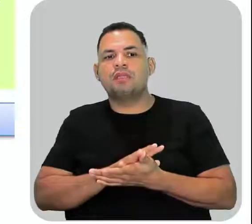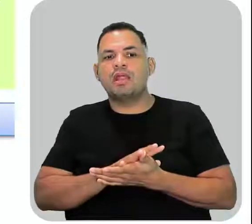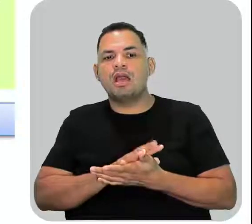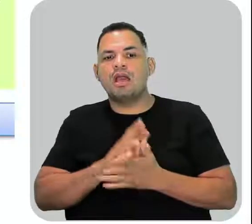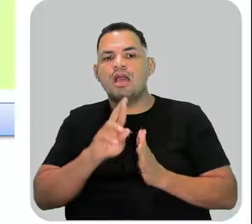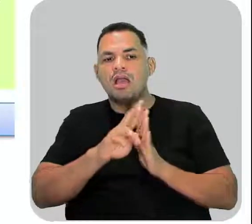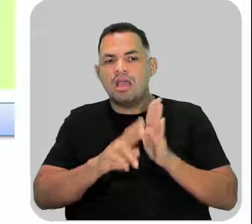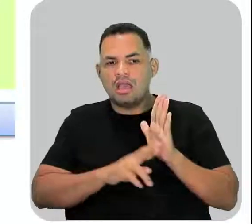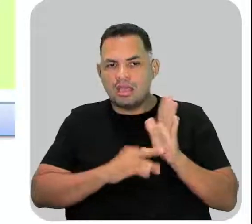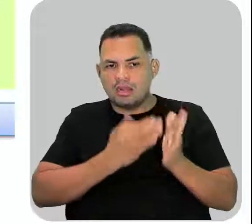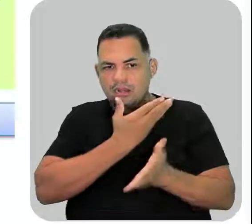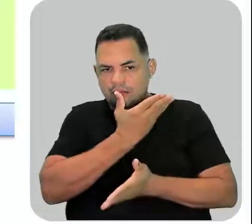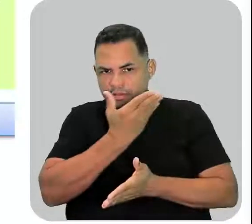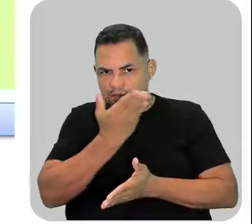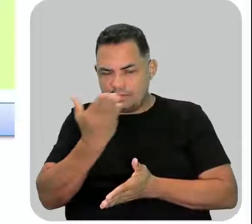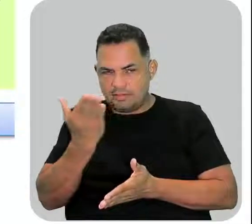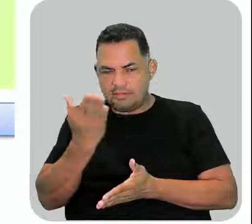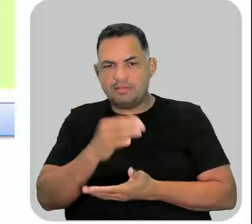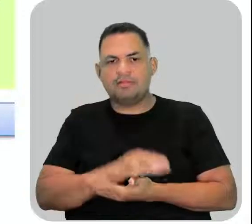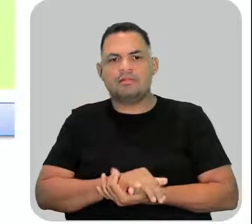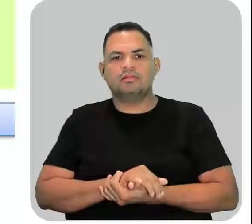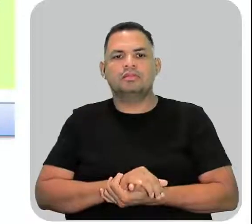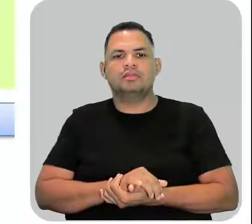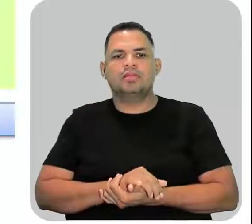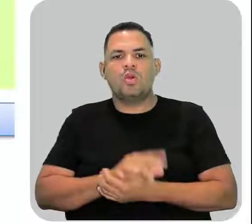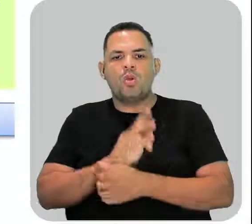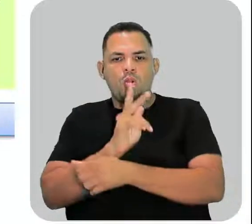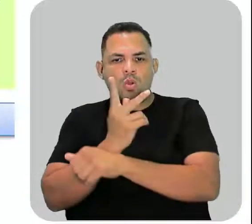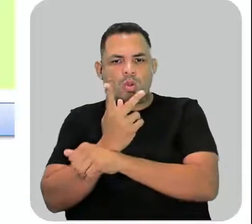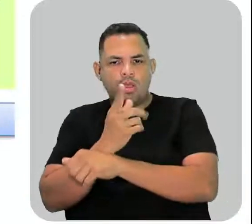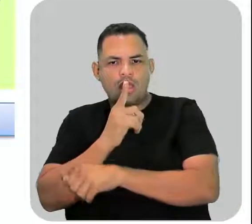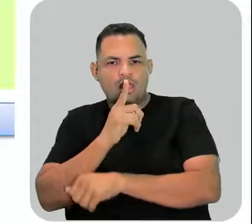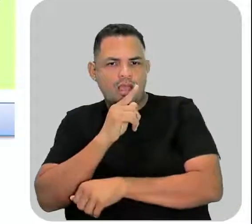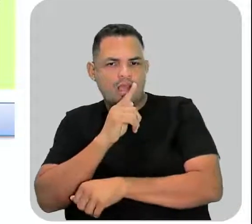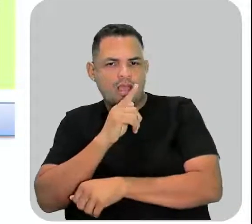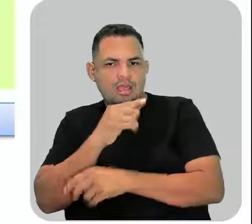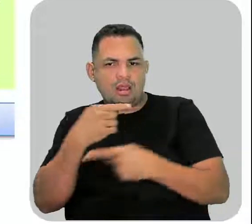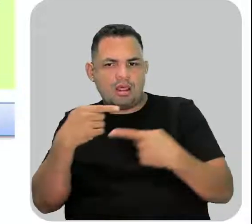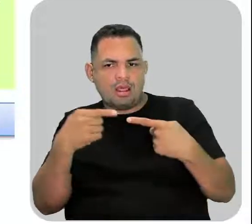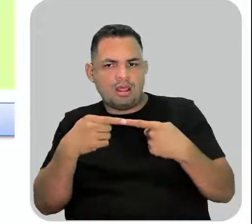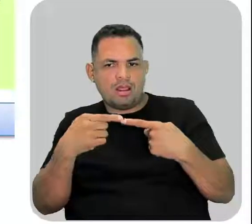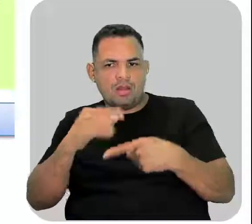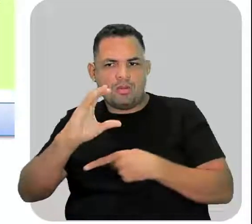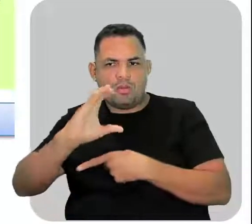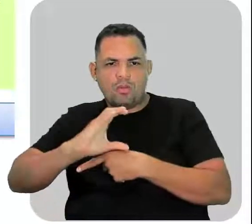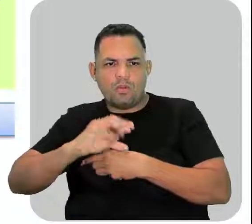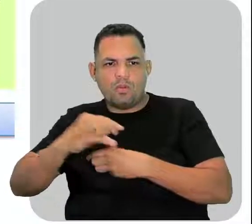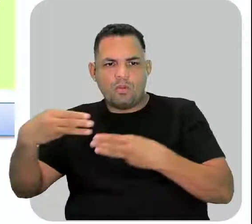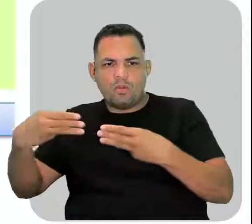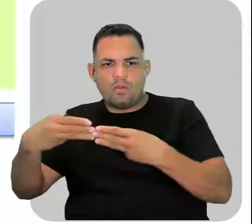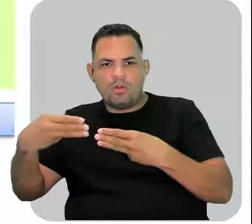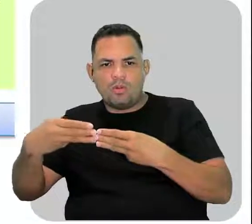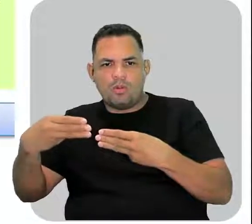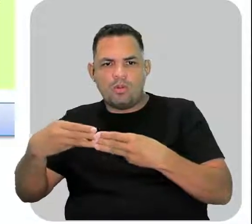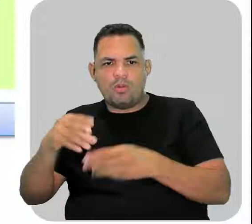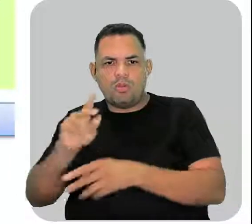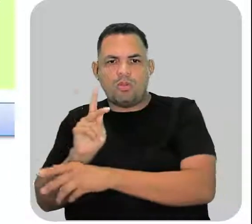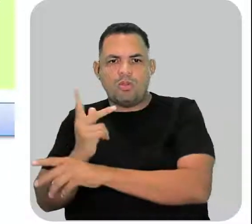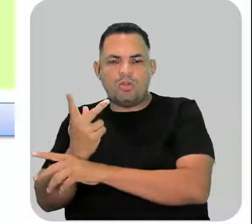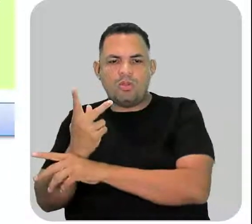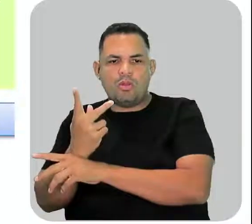de Markov-Nikov, onde o hidrogênio da água se liga ao carbono da tripla